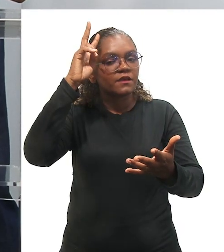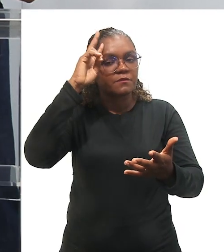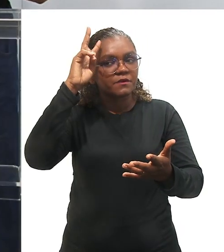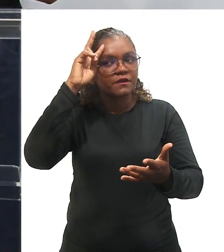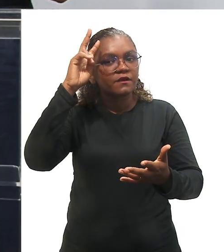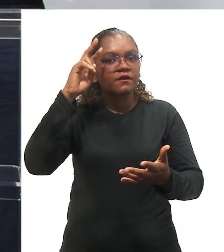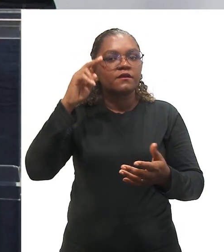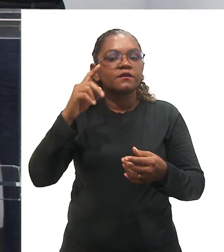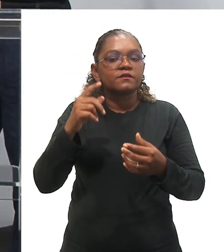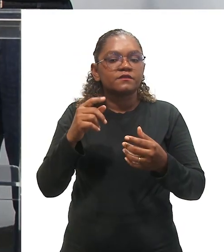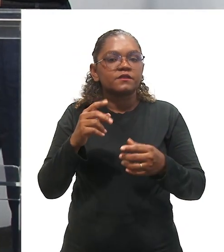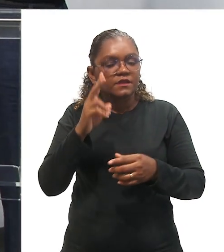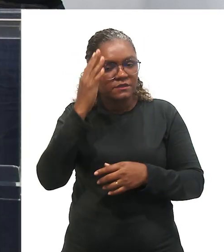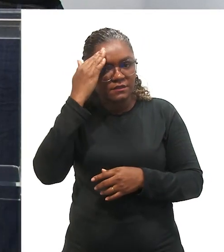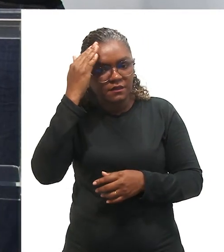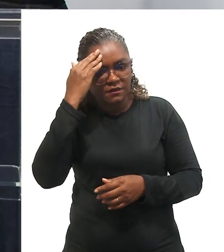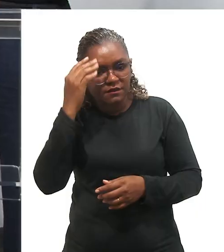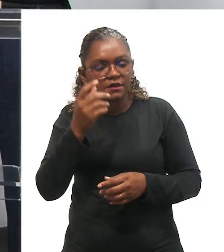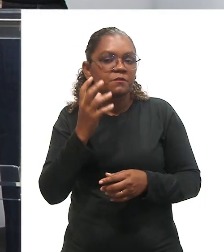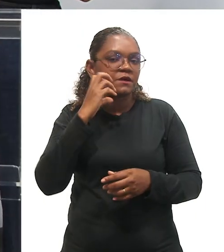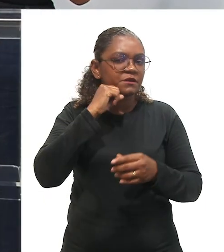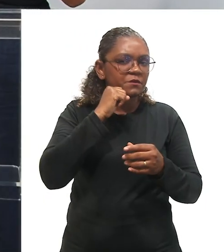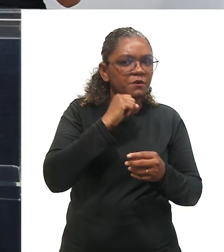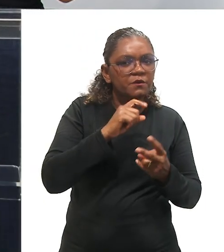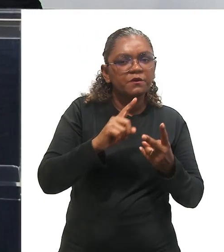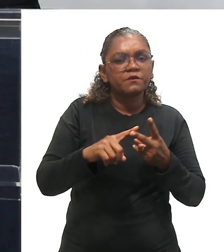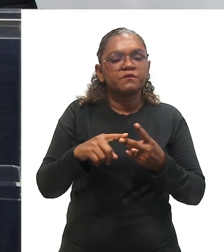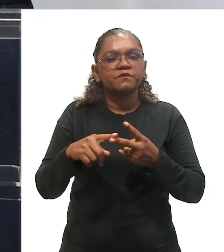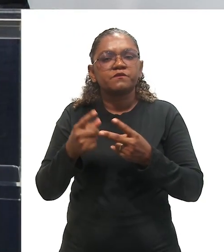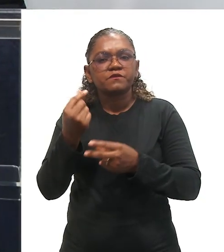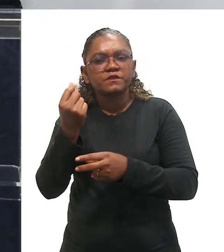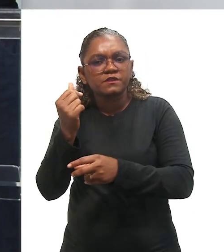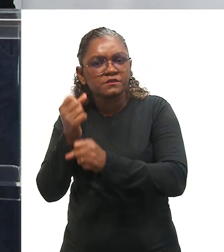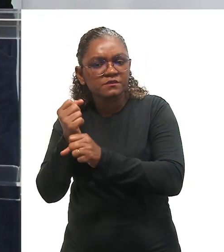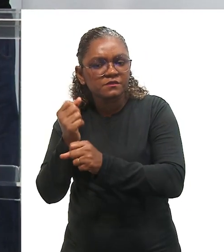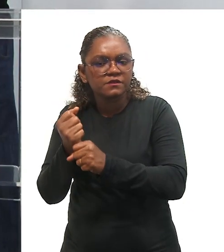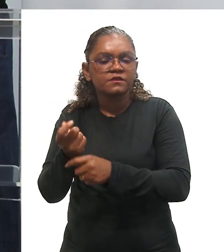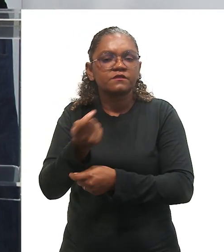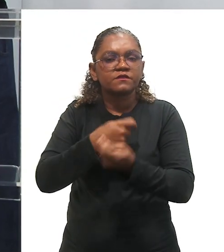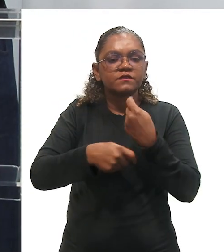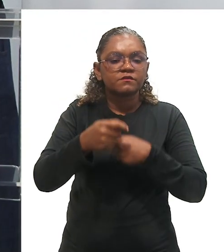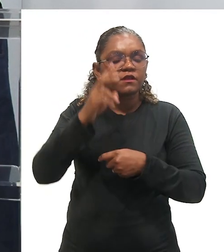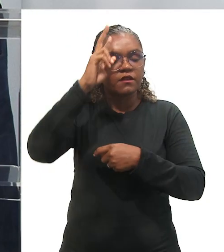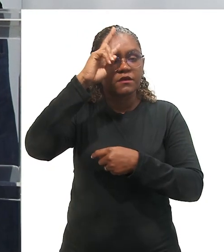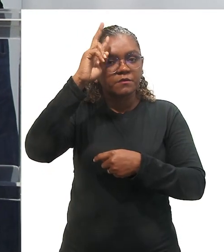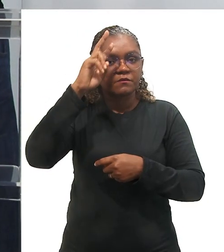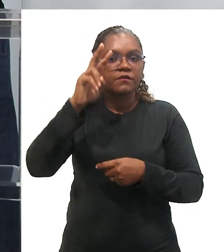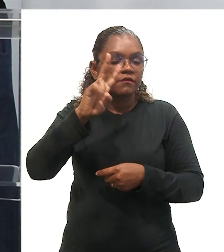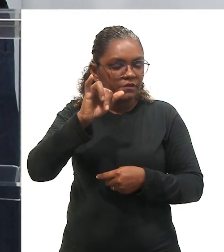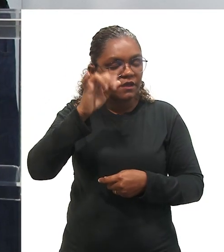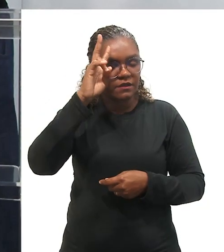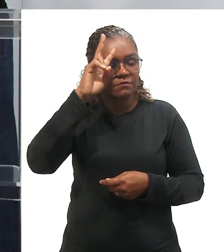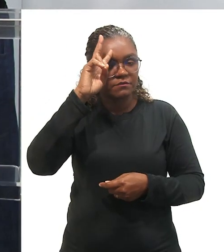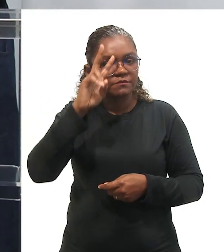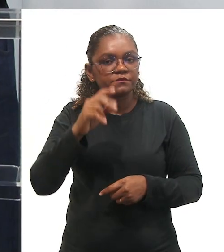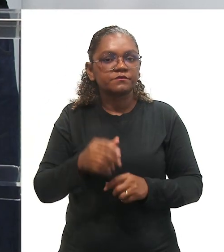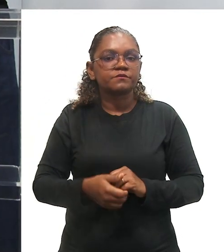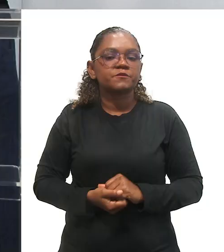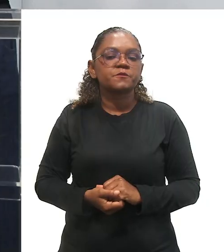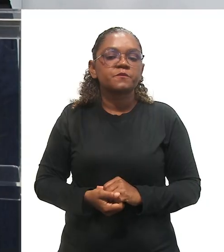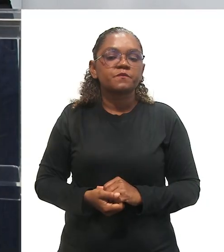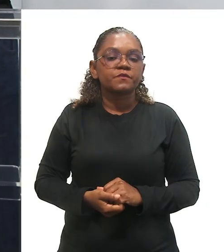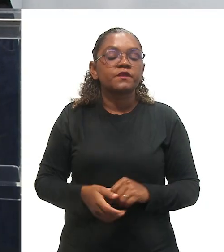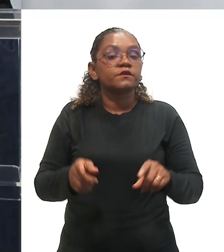aula. Essa aqui é patrimônio, essa é financeiro. Olha, os ativos, aqui é aquela classificação que a professora falou. É isso que eu quero que